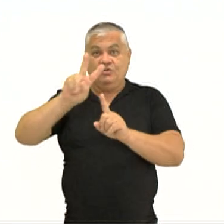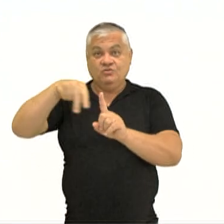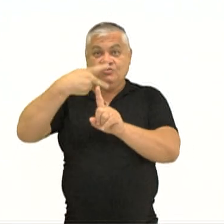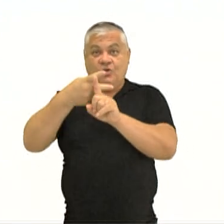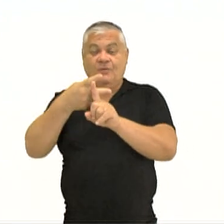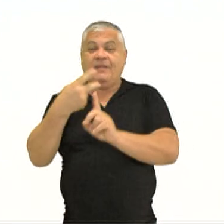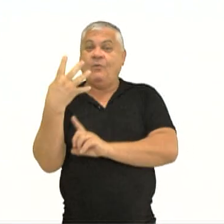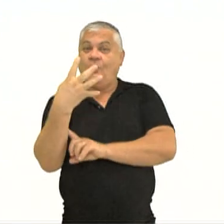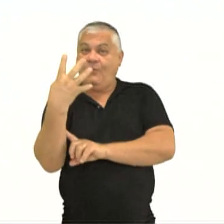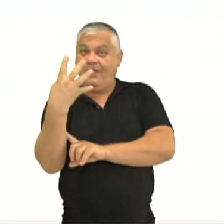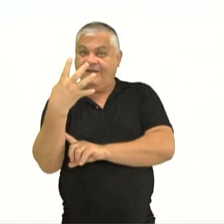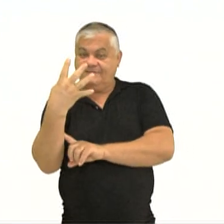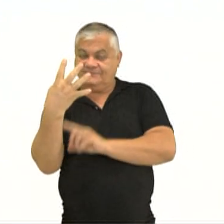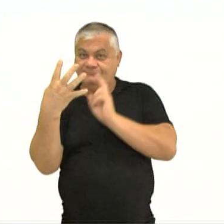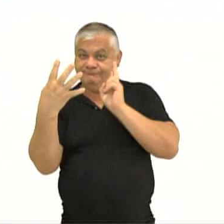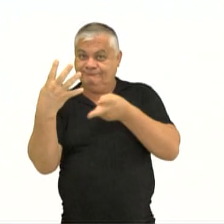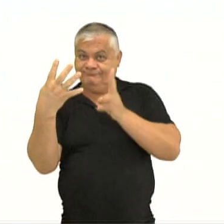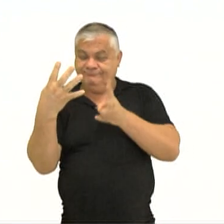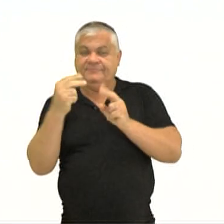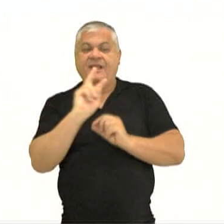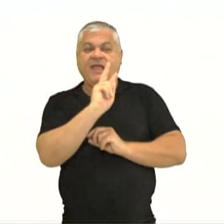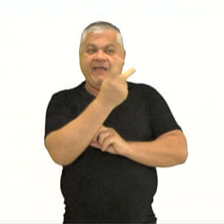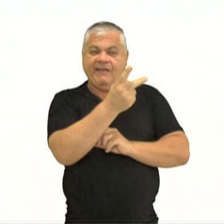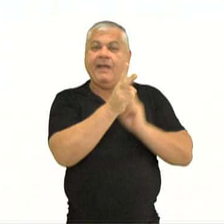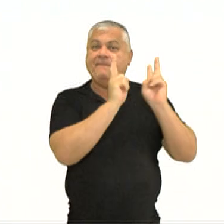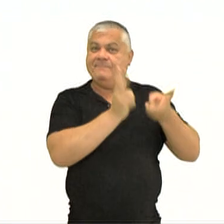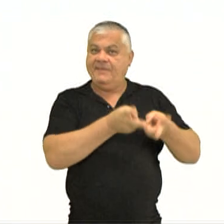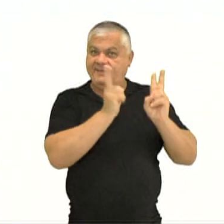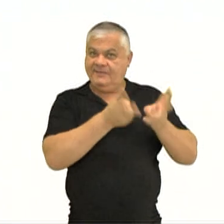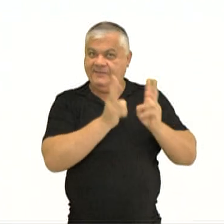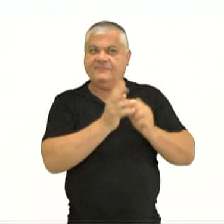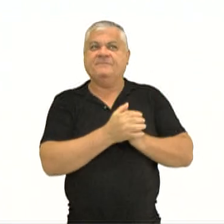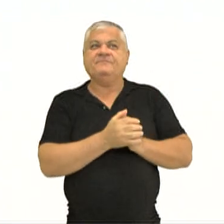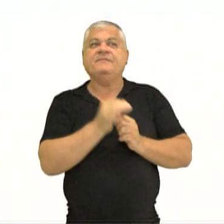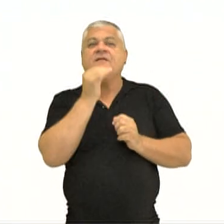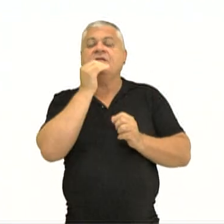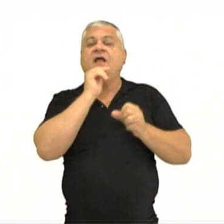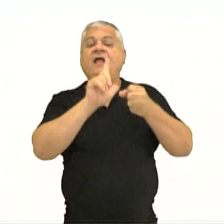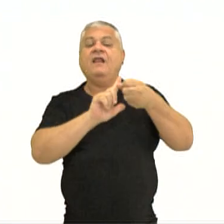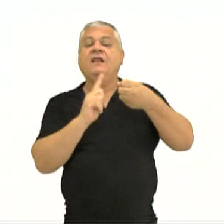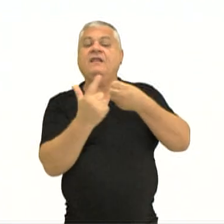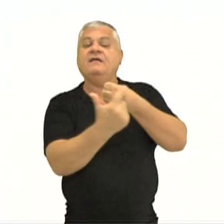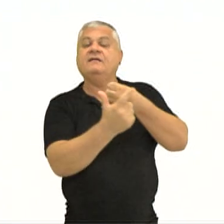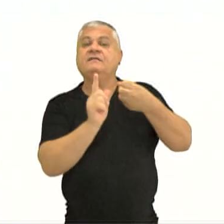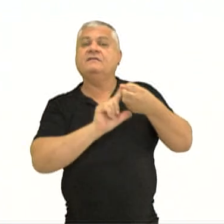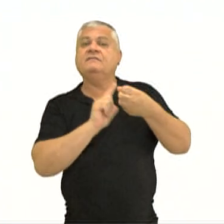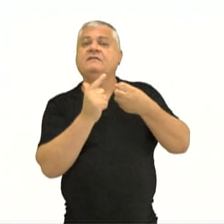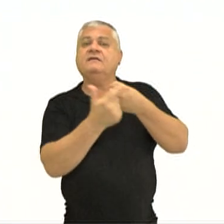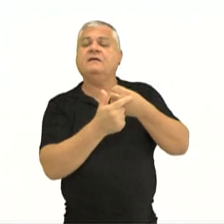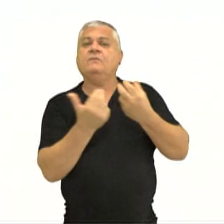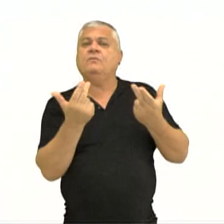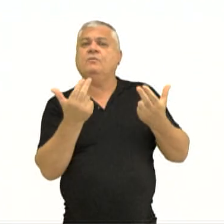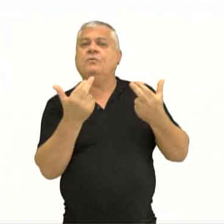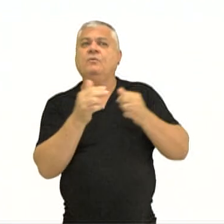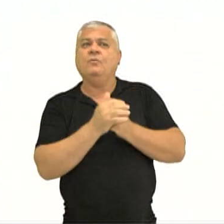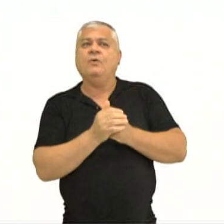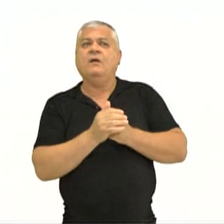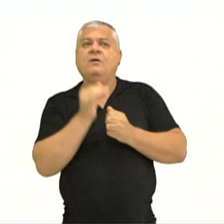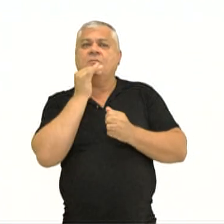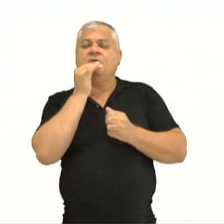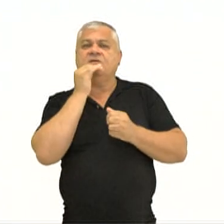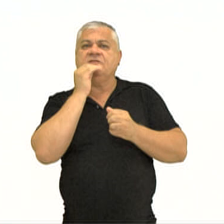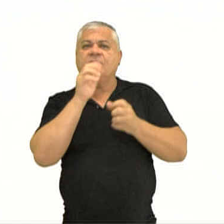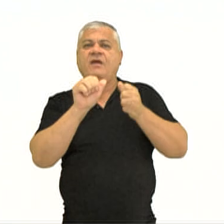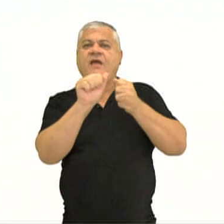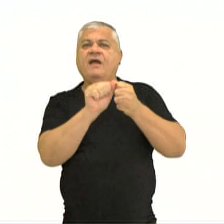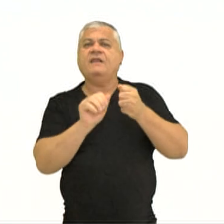centímetros, mantendo-se a sua altura. A área lateral do novo cilindro é igual à área